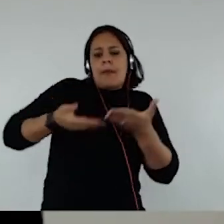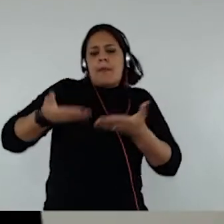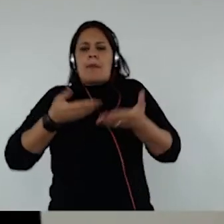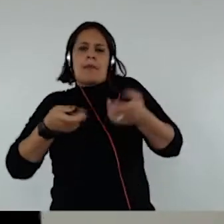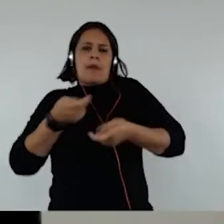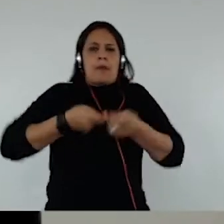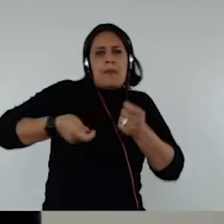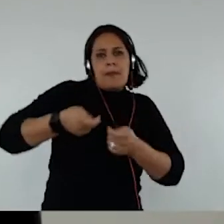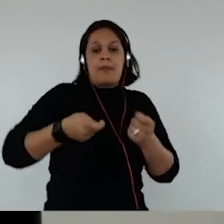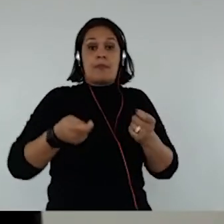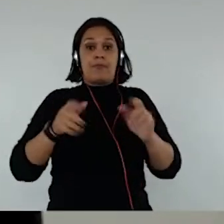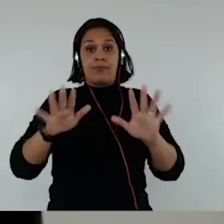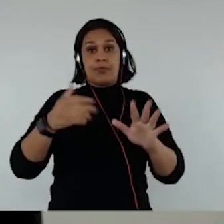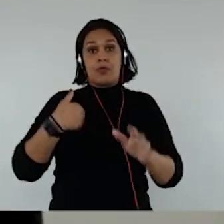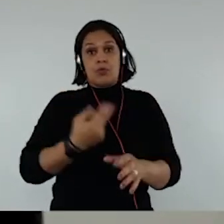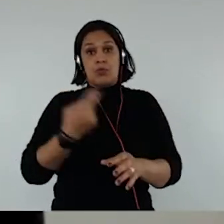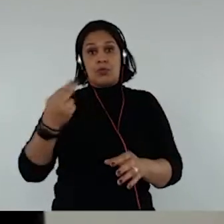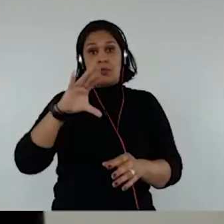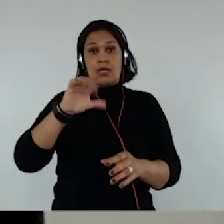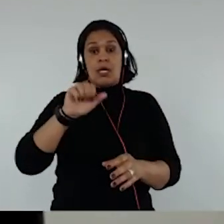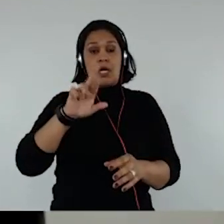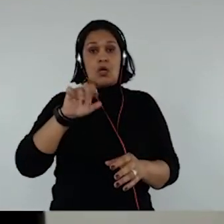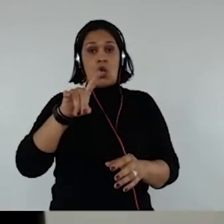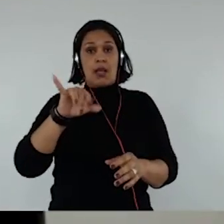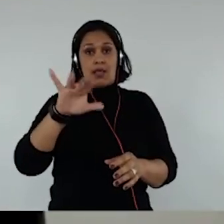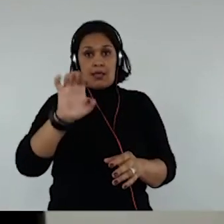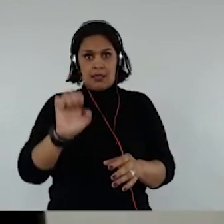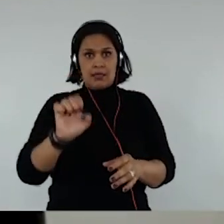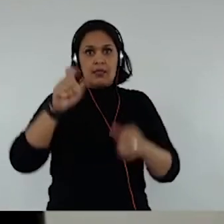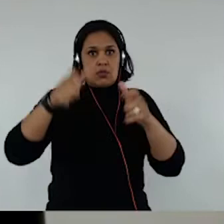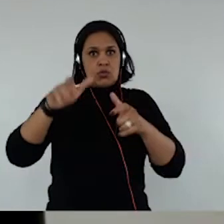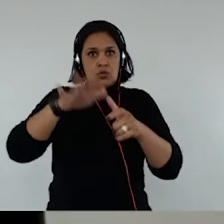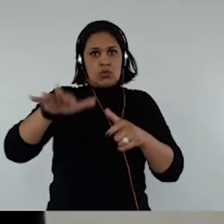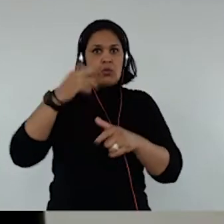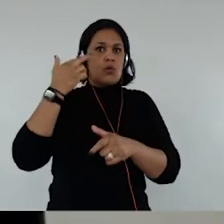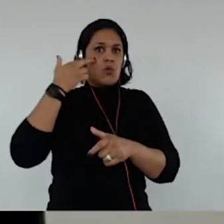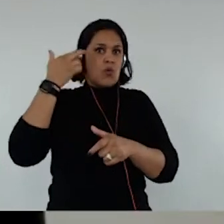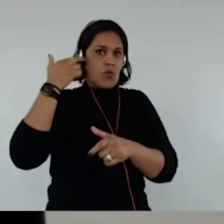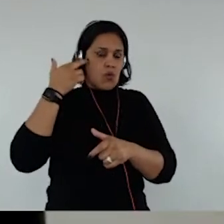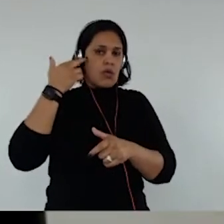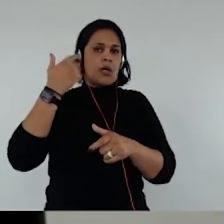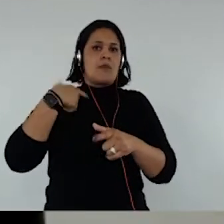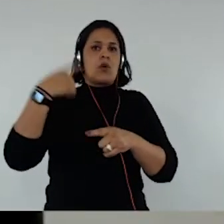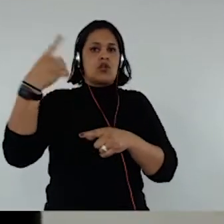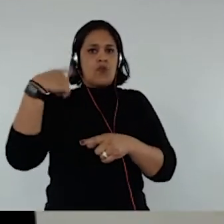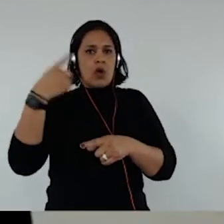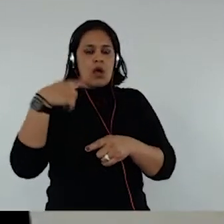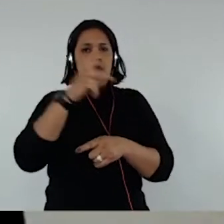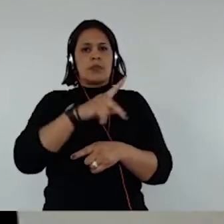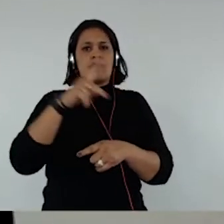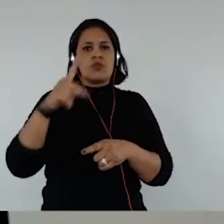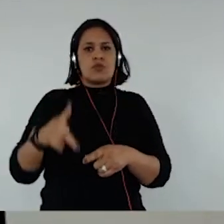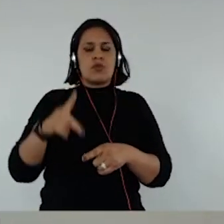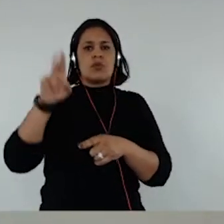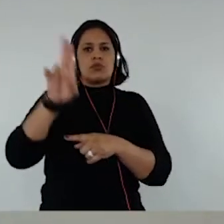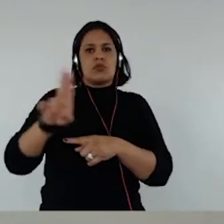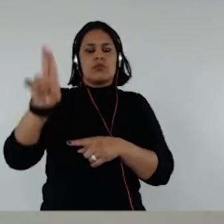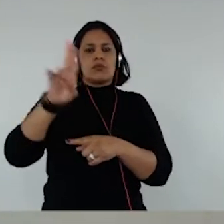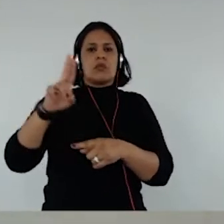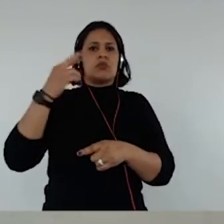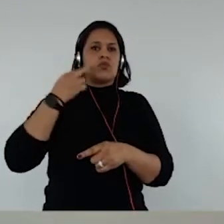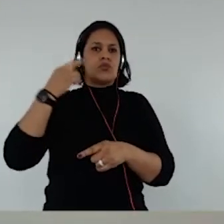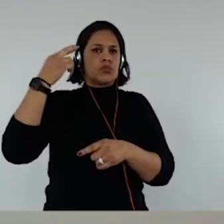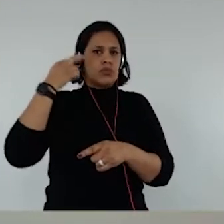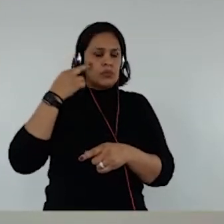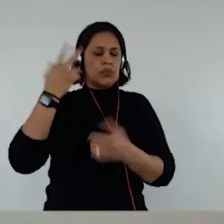sou diretora-geral da Escola Superior de Advocacia de Roraima, advogada, professora da Universidade Estadual de Roraima, mestre